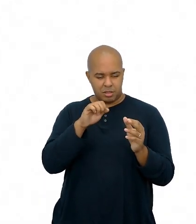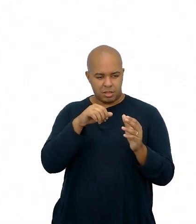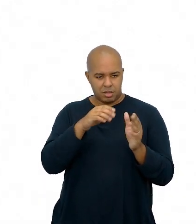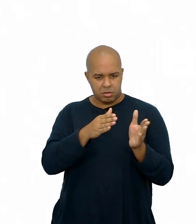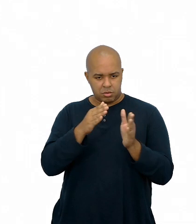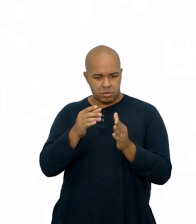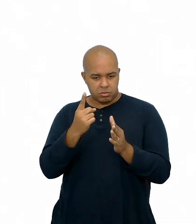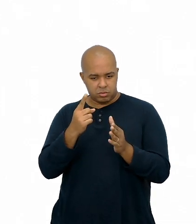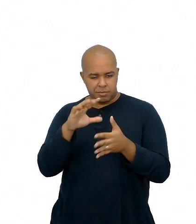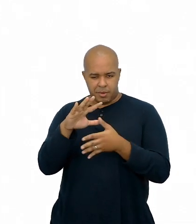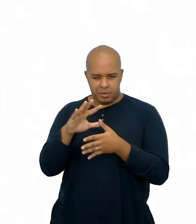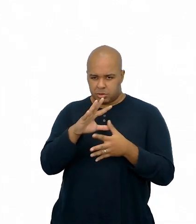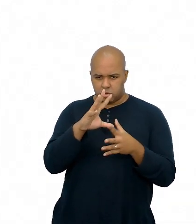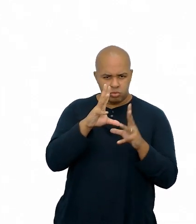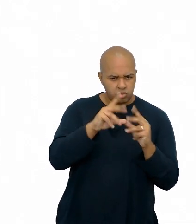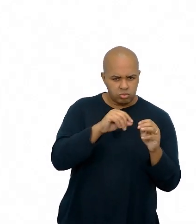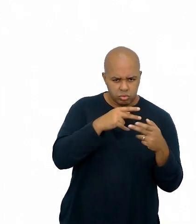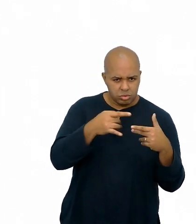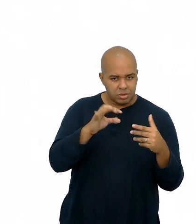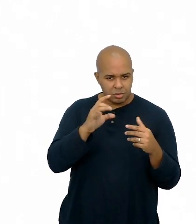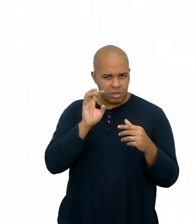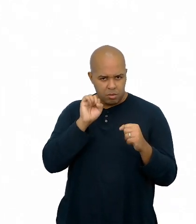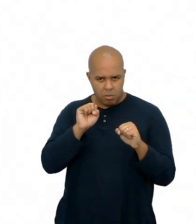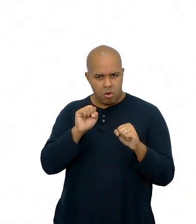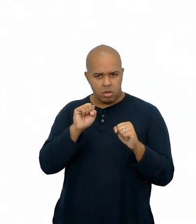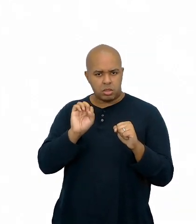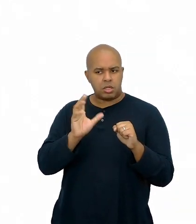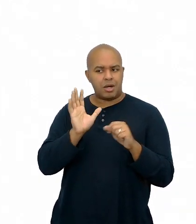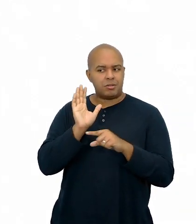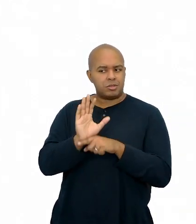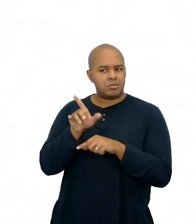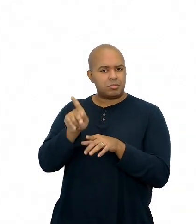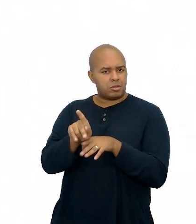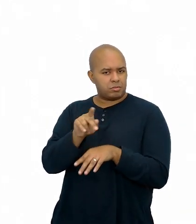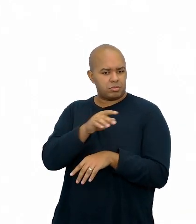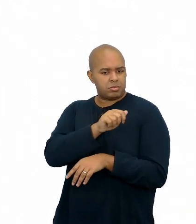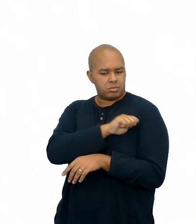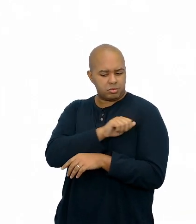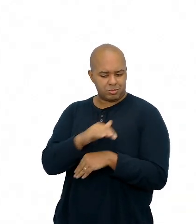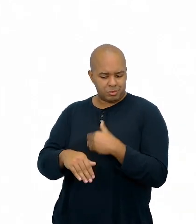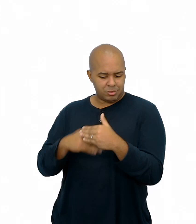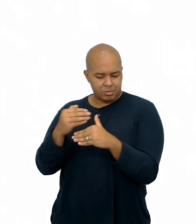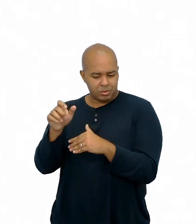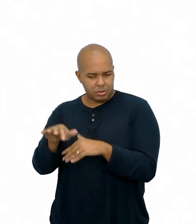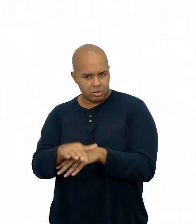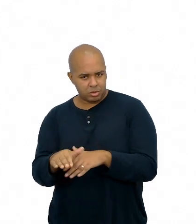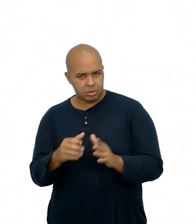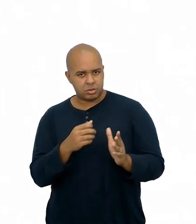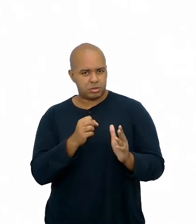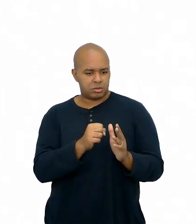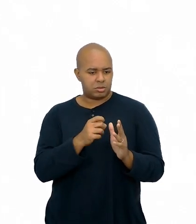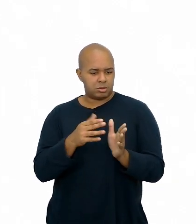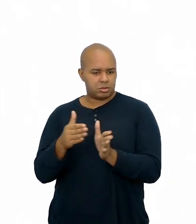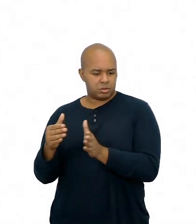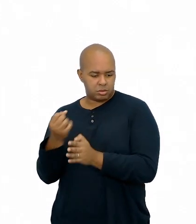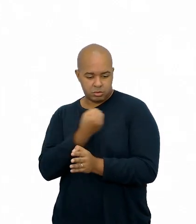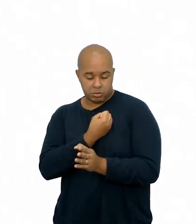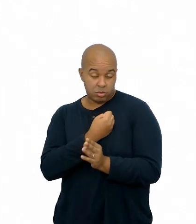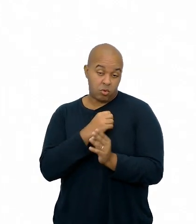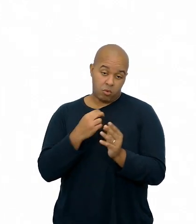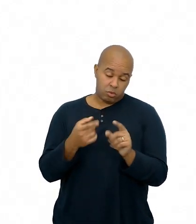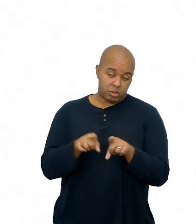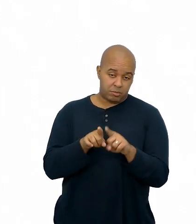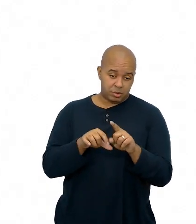e mapeie todas as situações que podem contribuir para o desenvolvimento de sequências numéricas